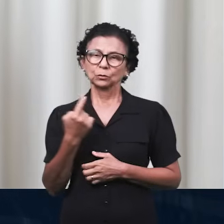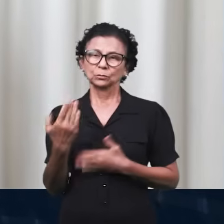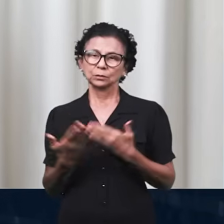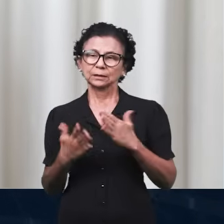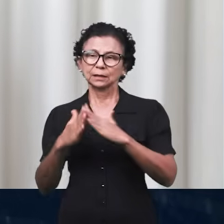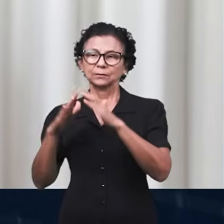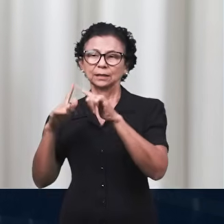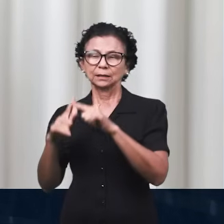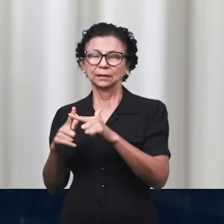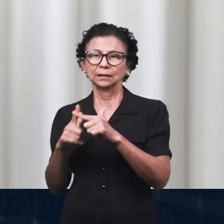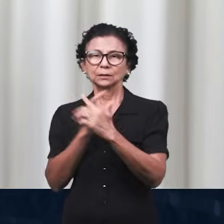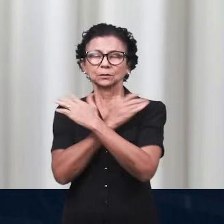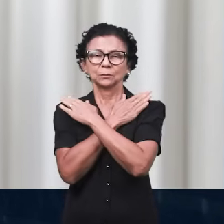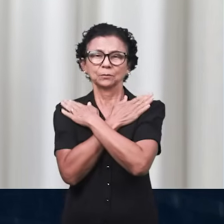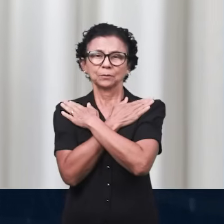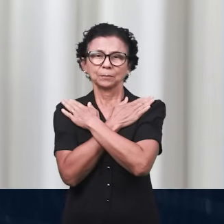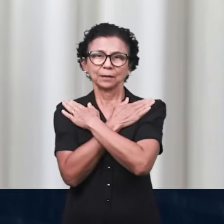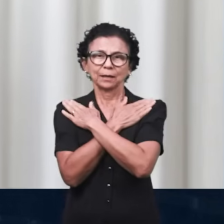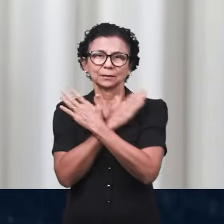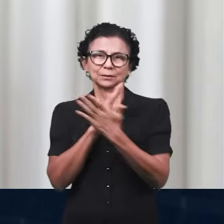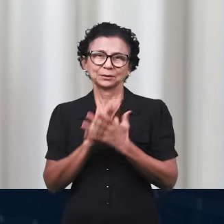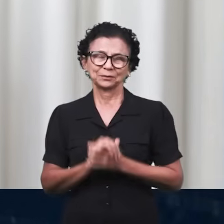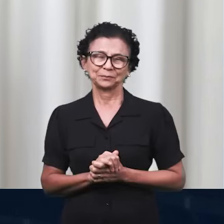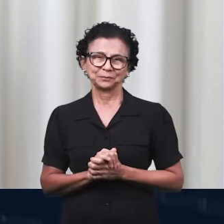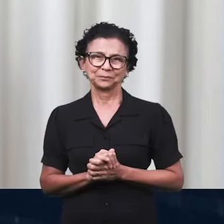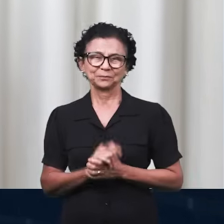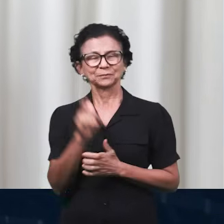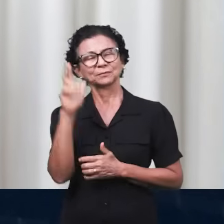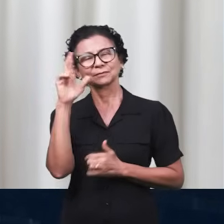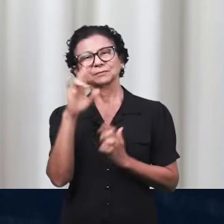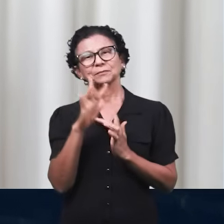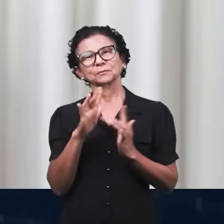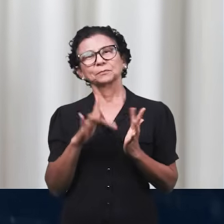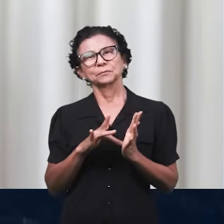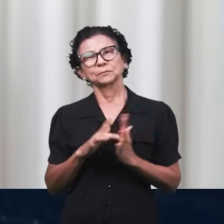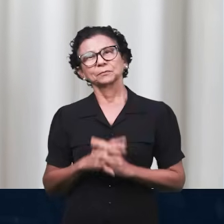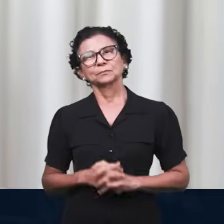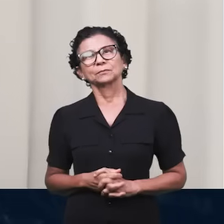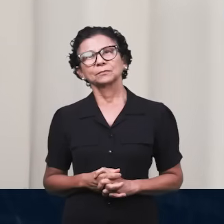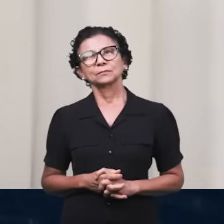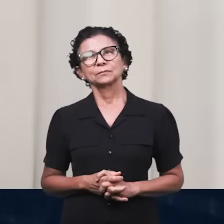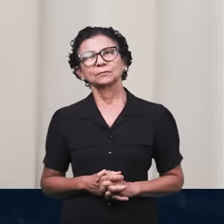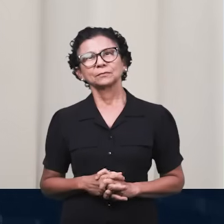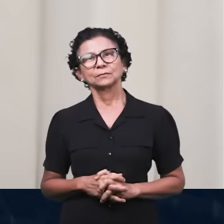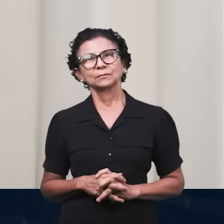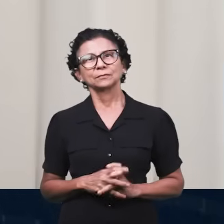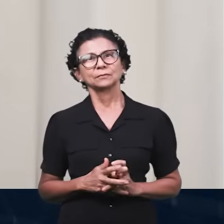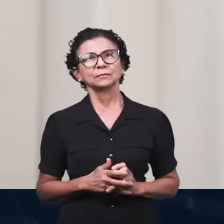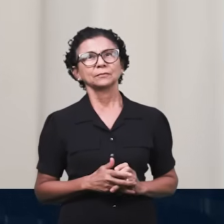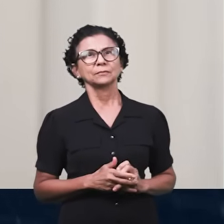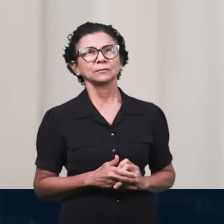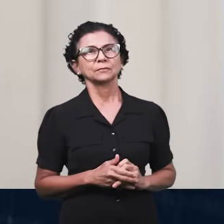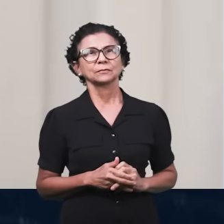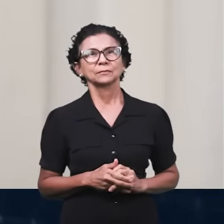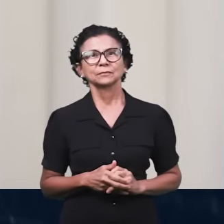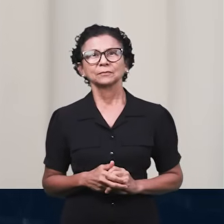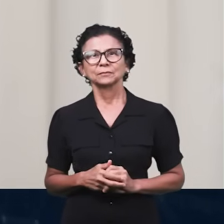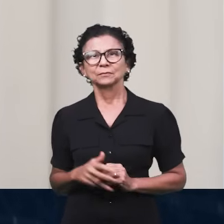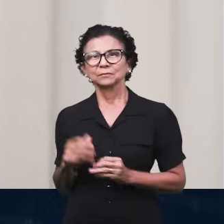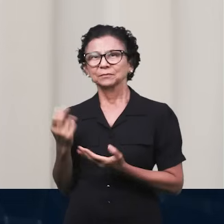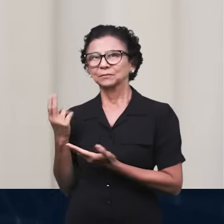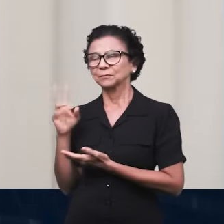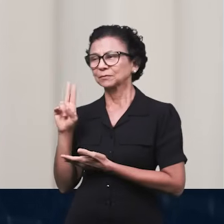outras partes um abraço fraternal e a paz do Senhor Jesus. Meu nome é Sergei, vim de